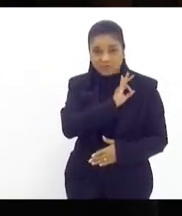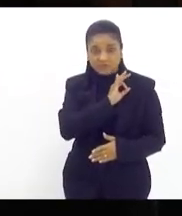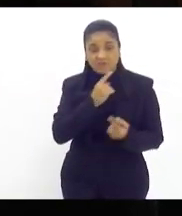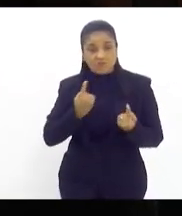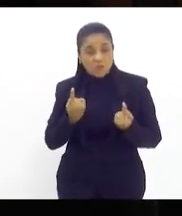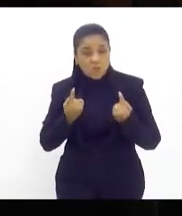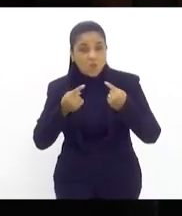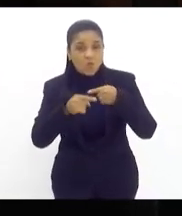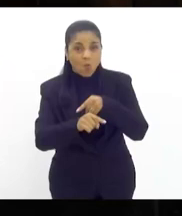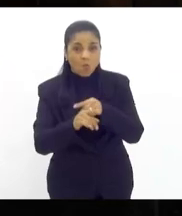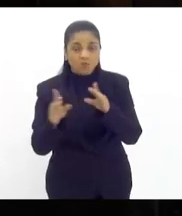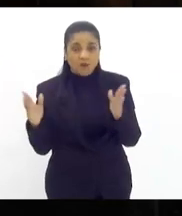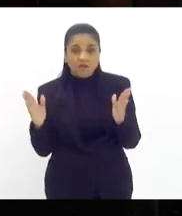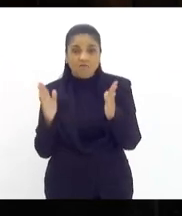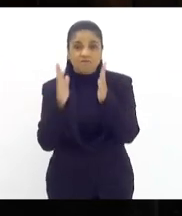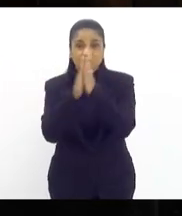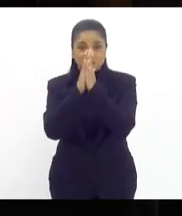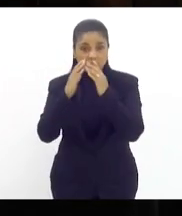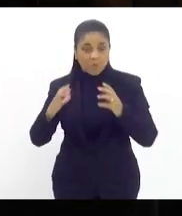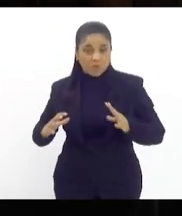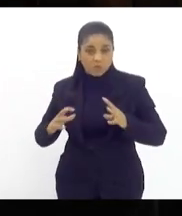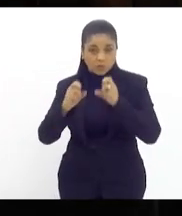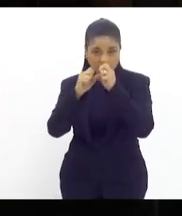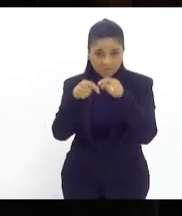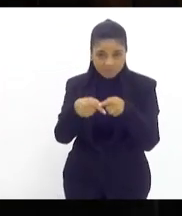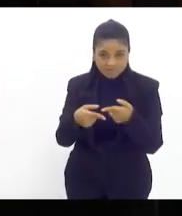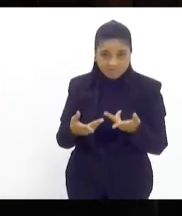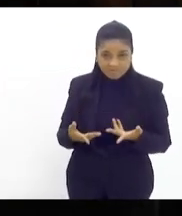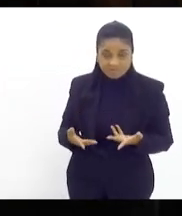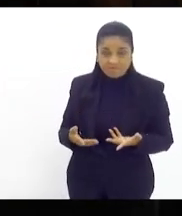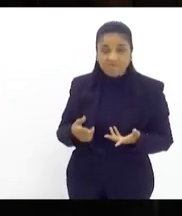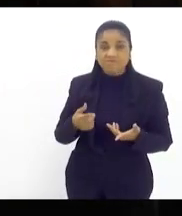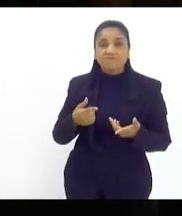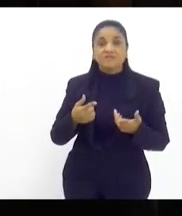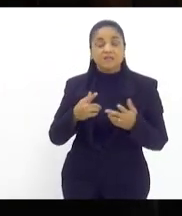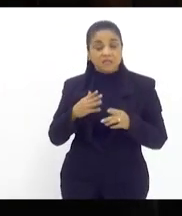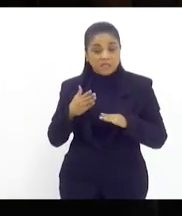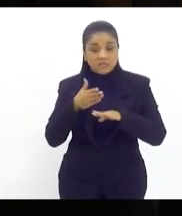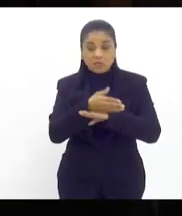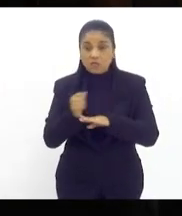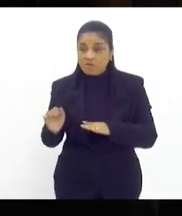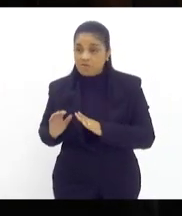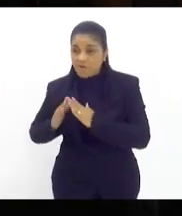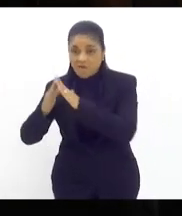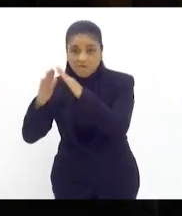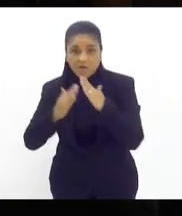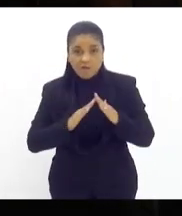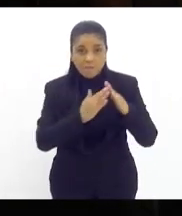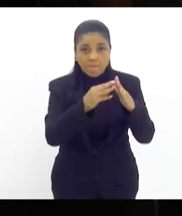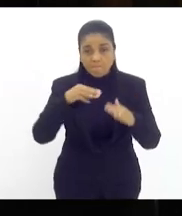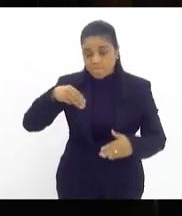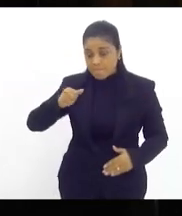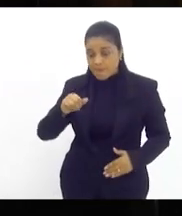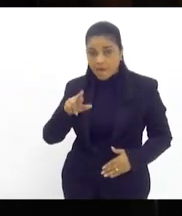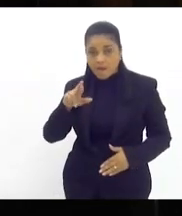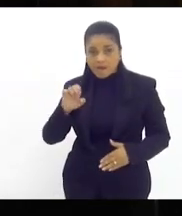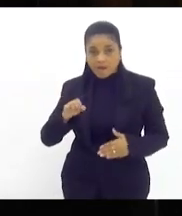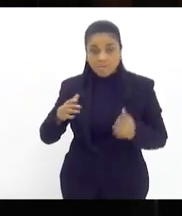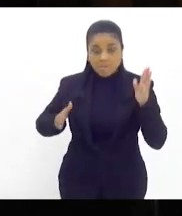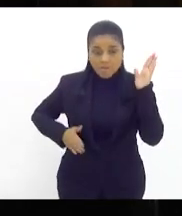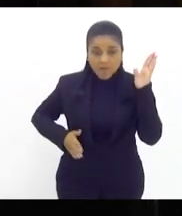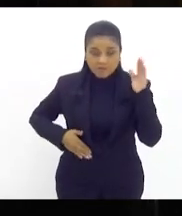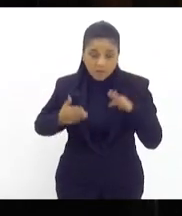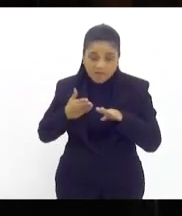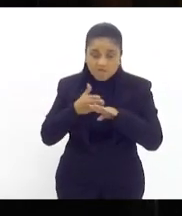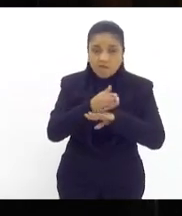enfrentamento ao terror haja visto uma brilhante operação da polícia militar dentro da favela da maré onde marginais invadiram uma